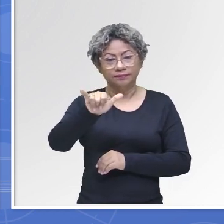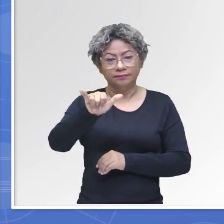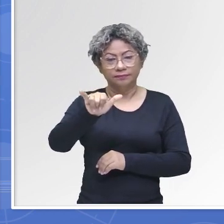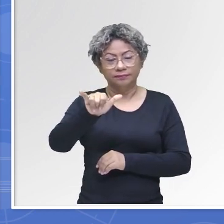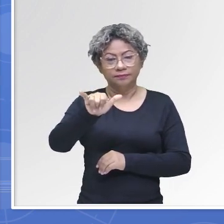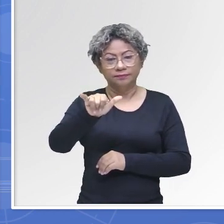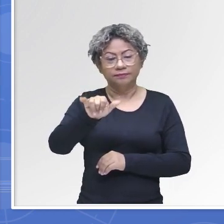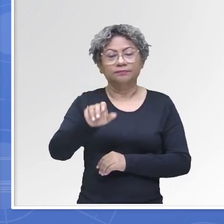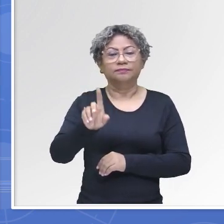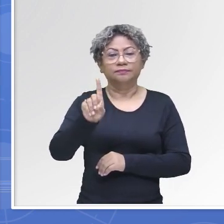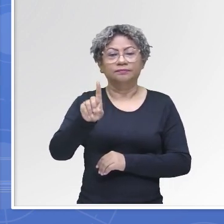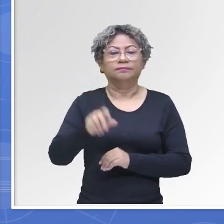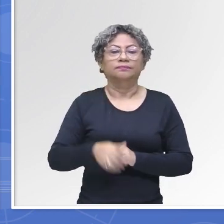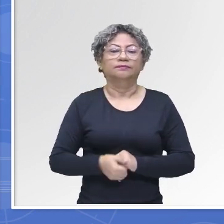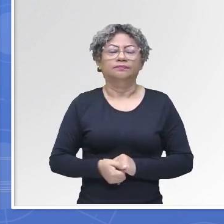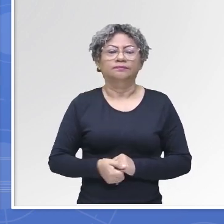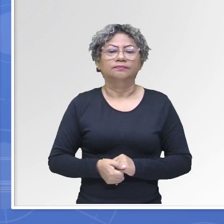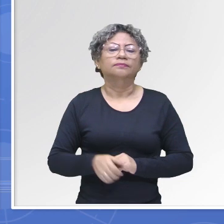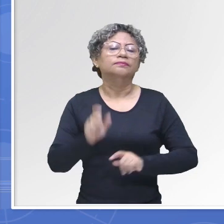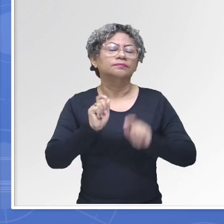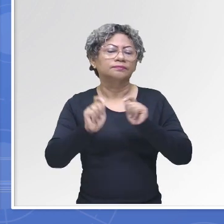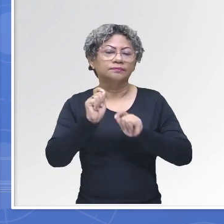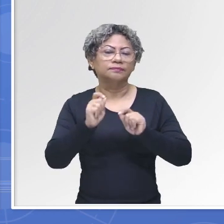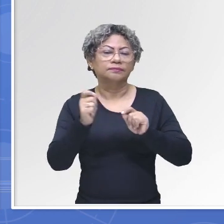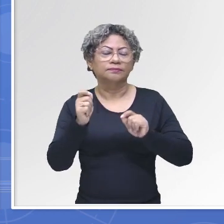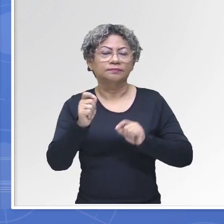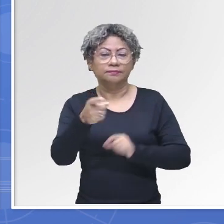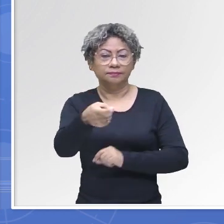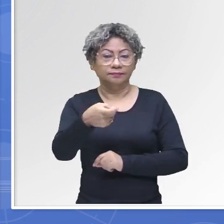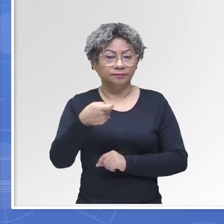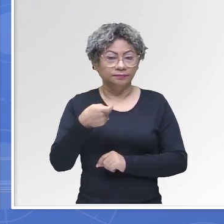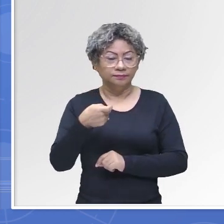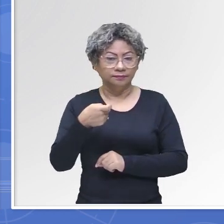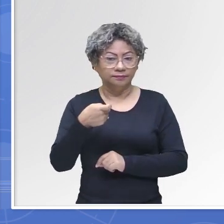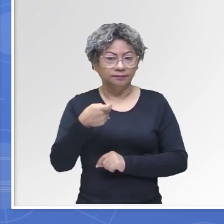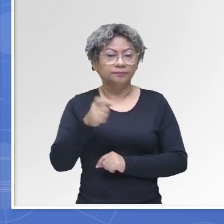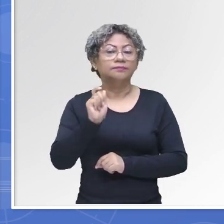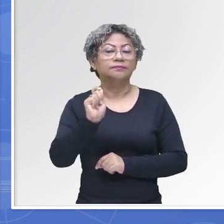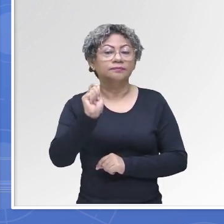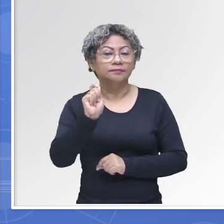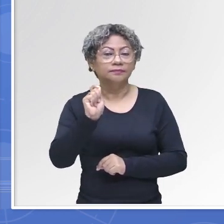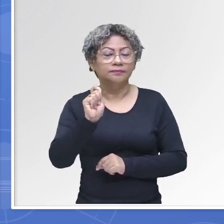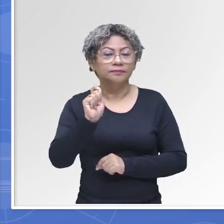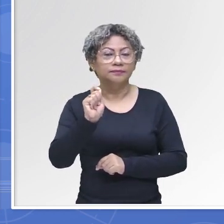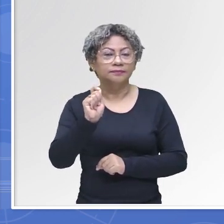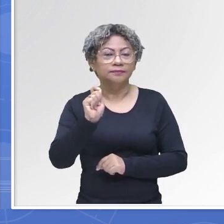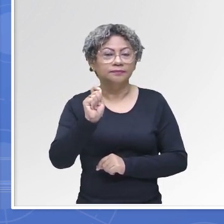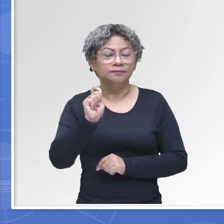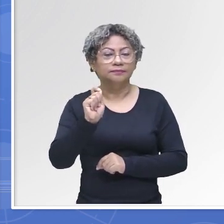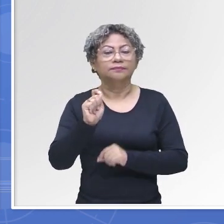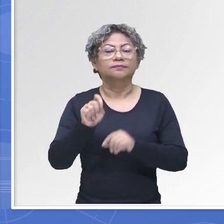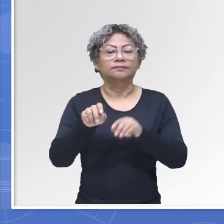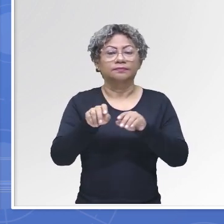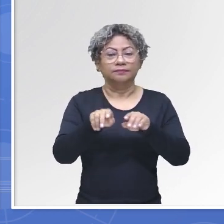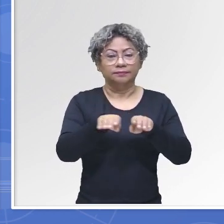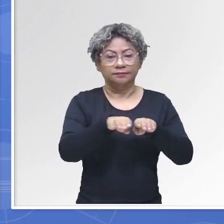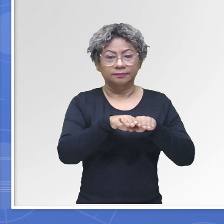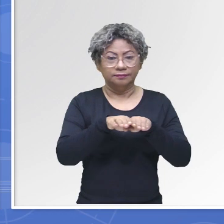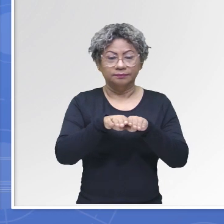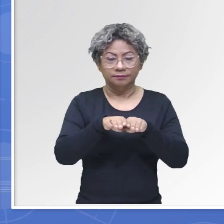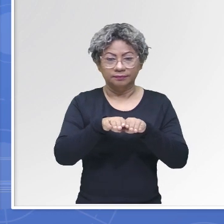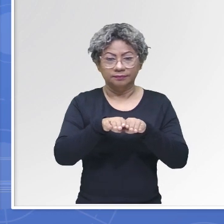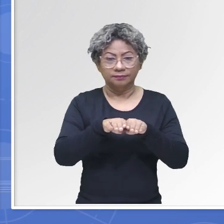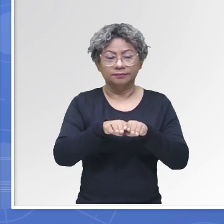Então quem é x? Qual o valor de x, né? Encontre o valor de x. X é igual a